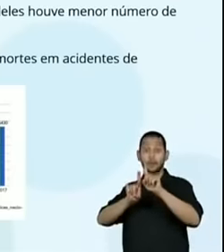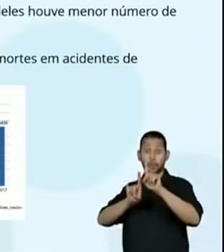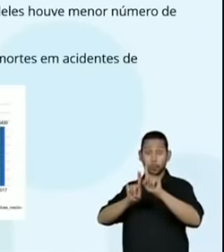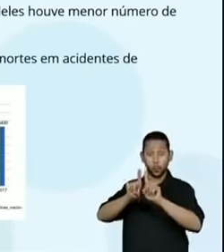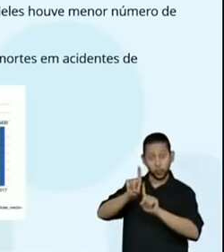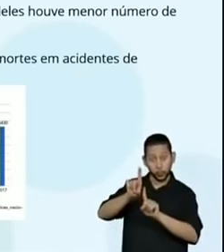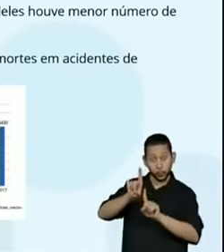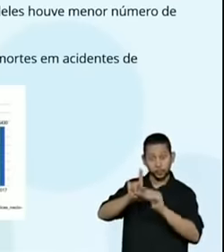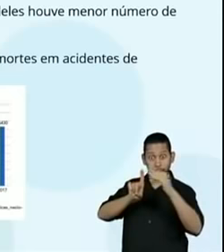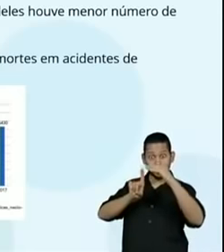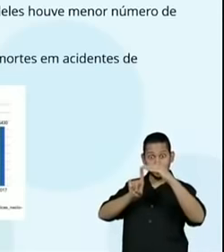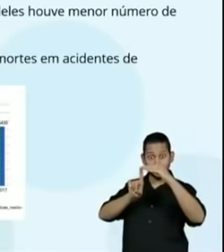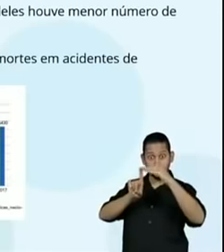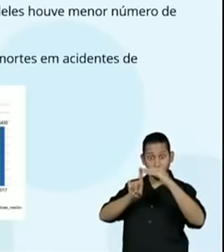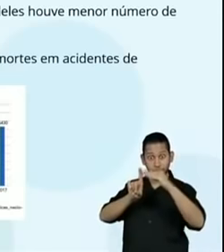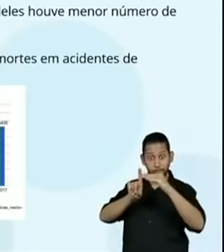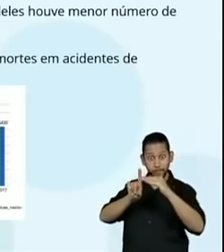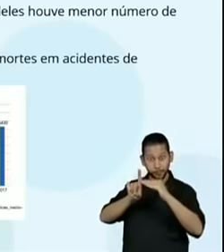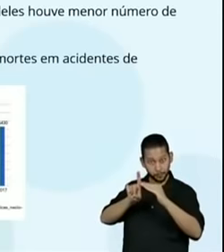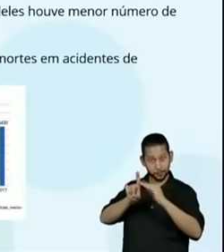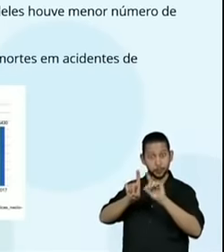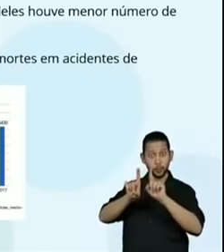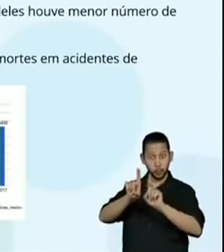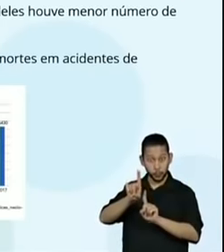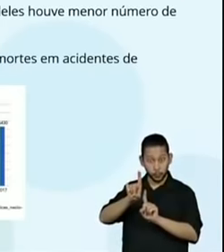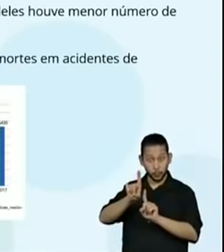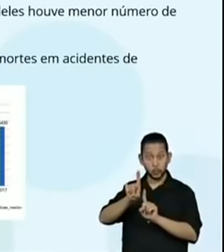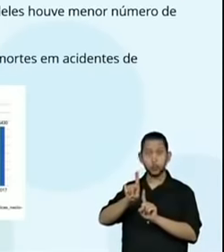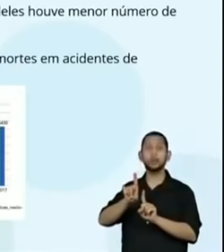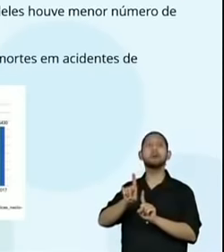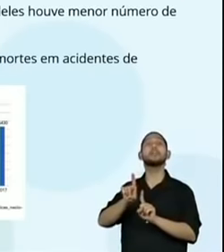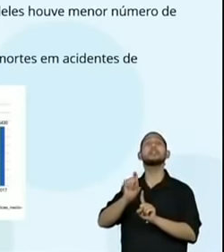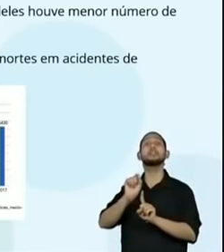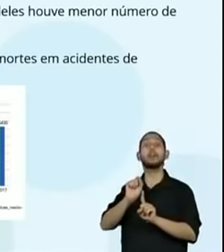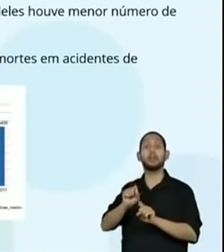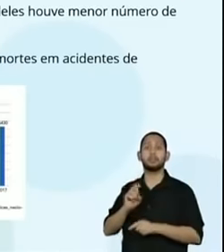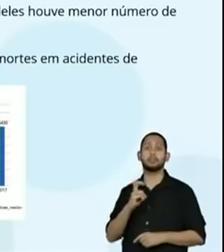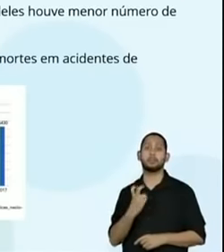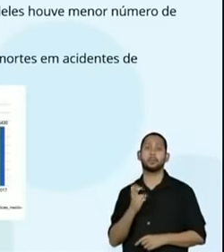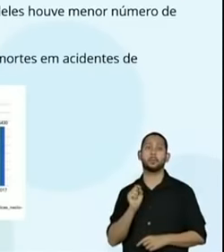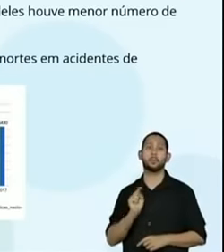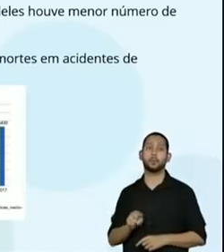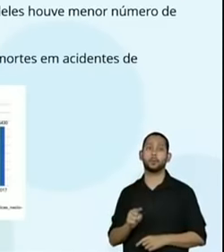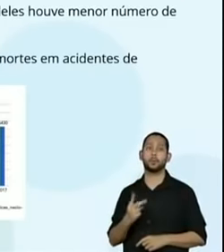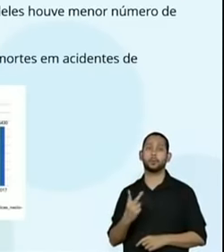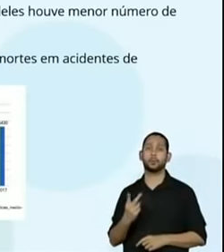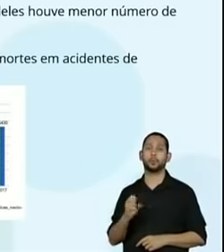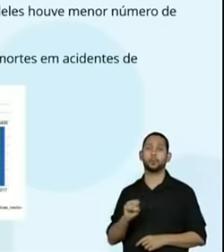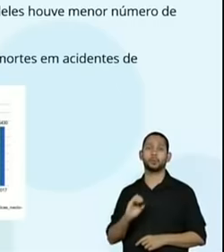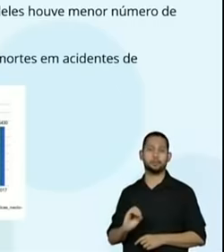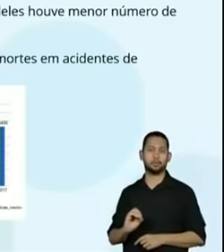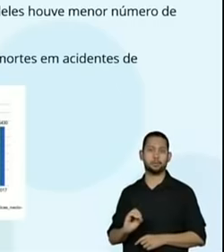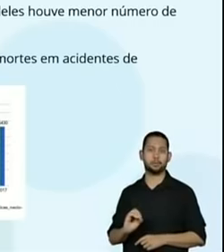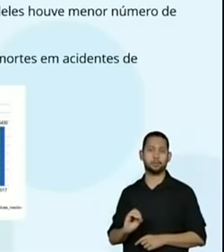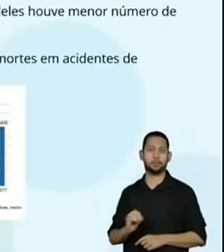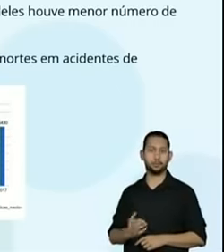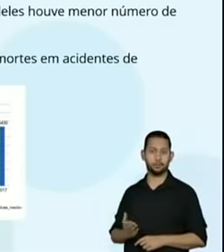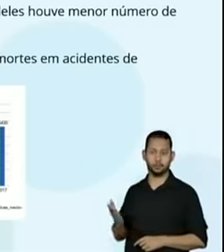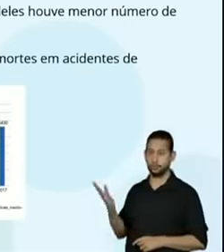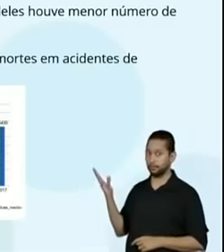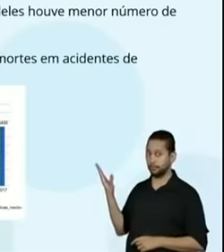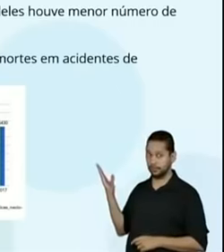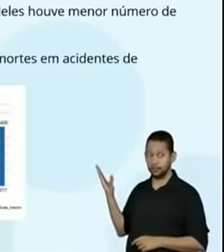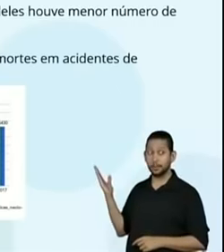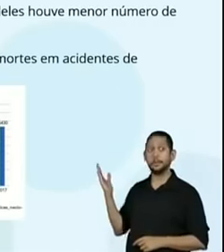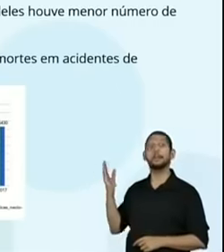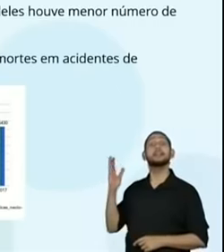a diferença em relação às mortes no acidente de trânsito entre 2014 e 2015? A diferença foi